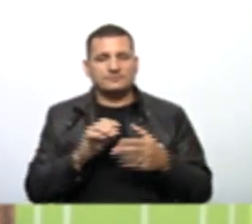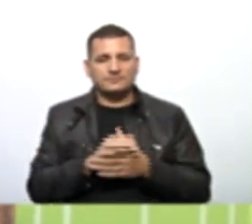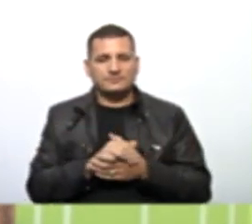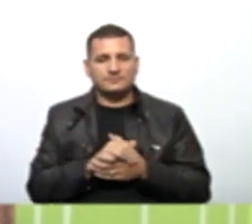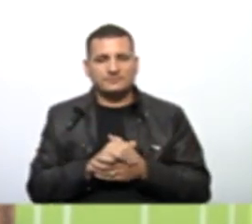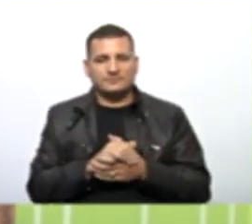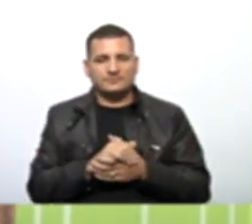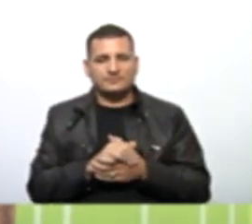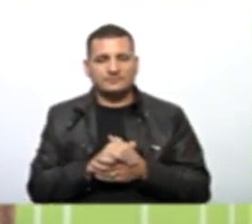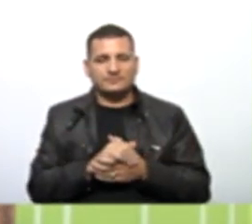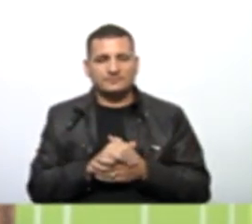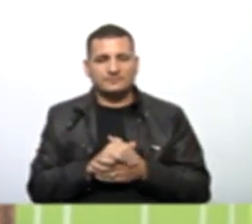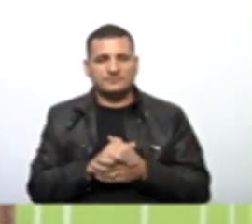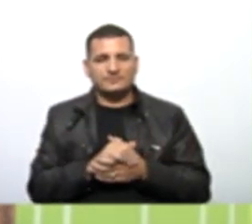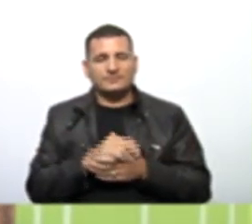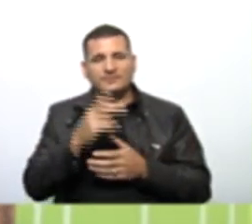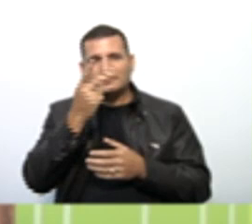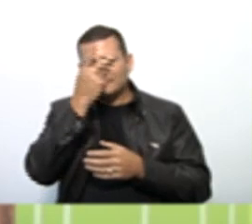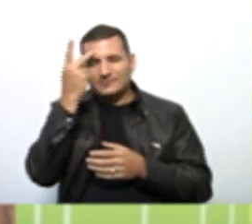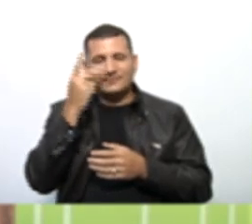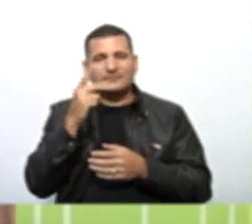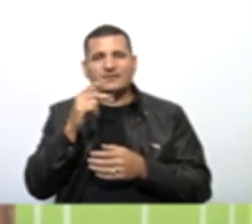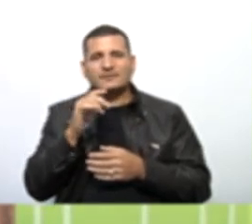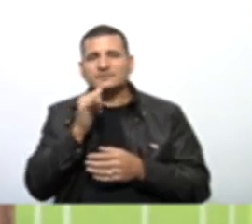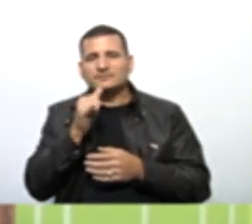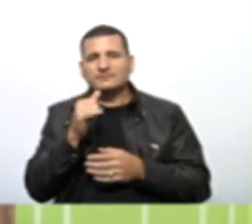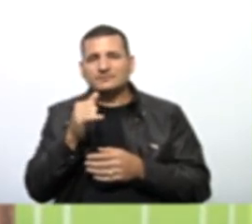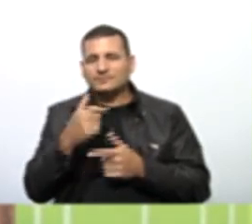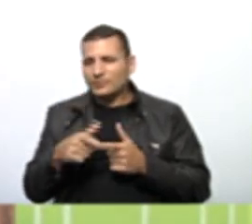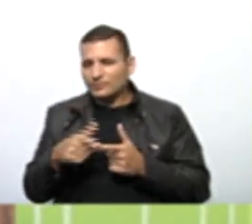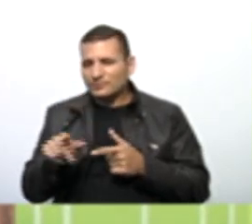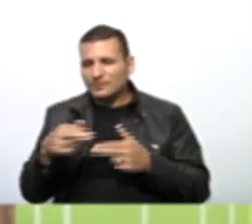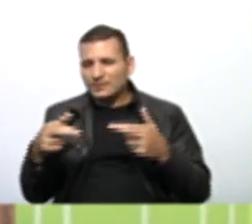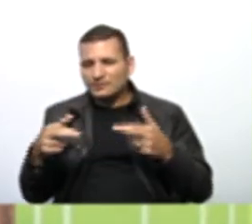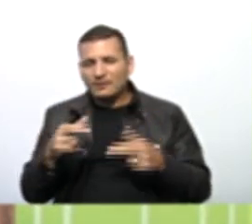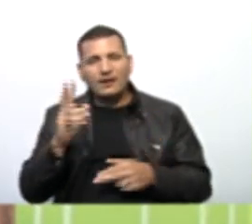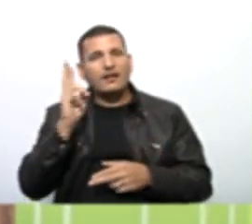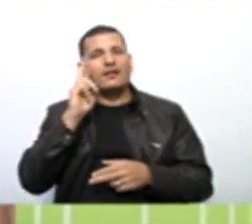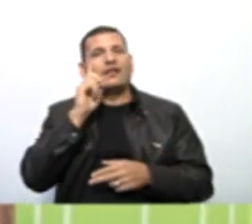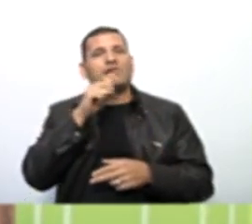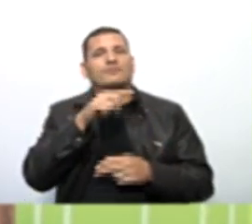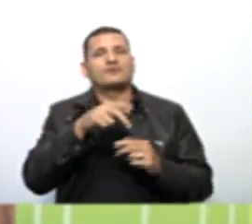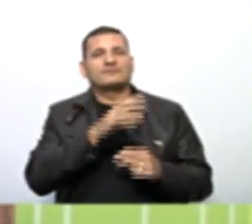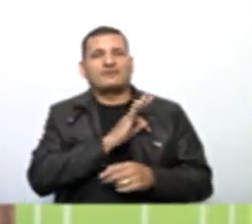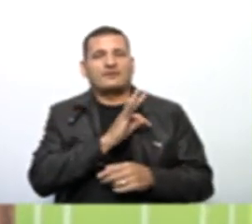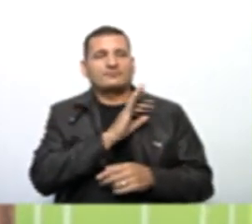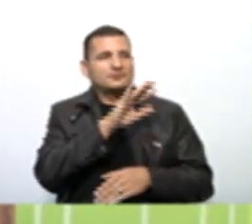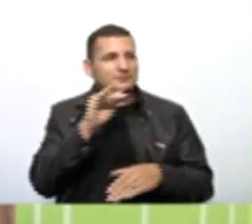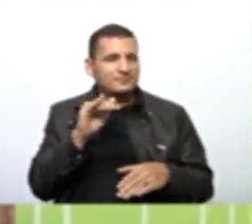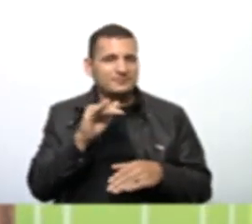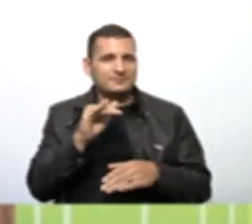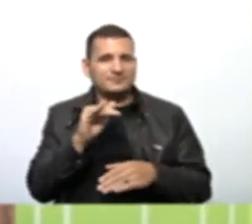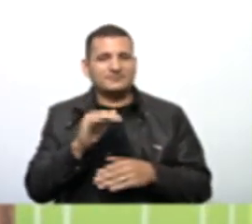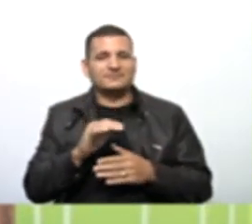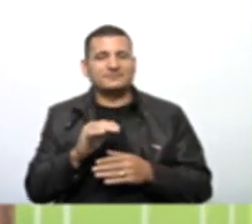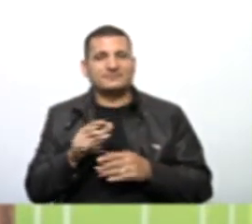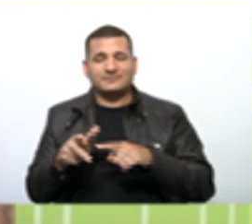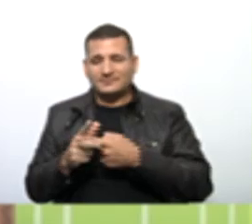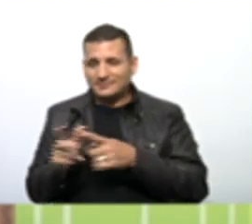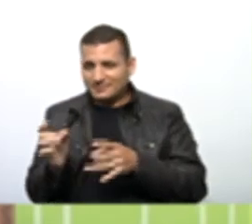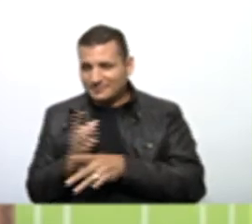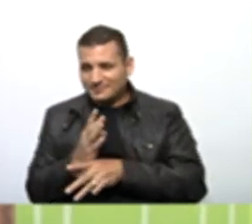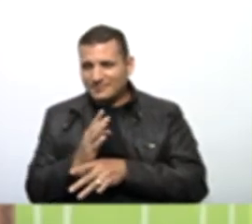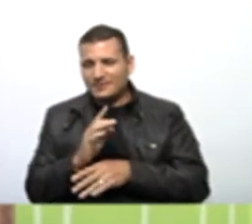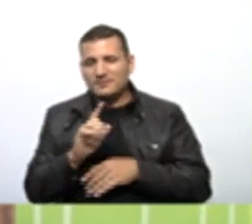é mais lembrado andar problema é profissão é o problema aí o dinheiro pra poder arrumar neto de um rumor então quando você pode